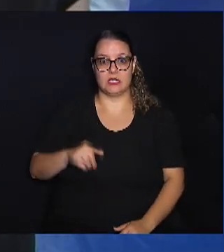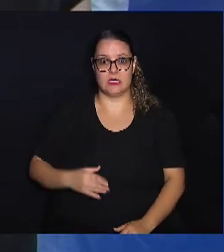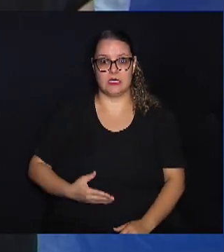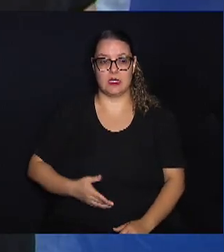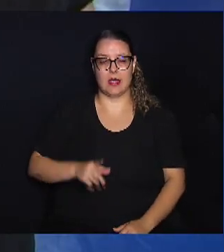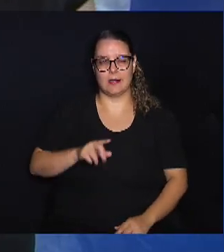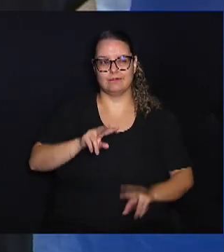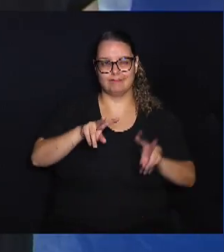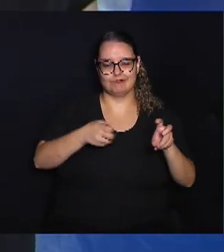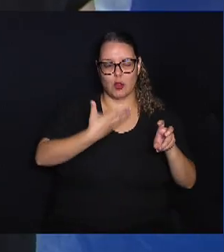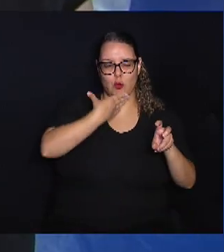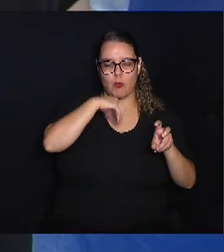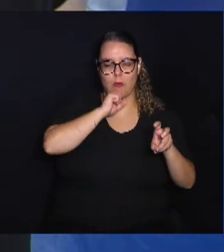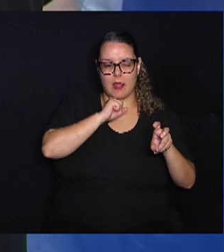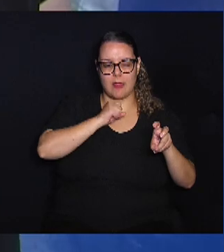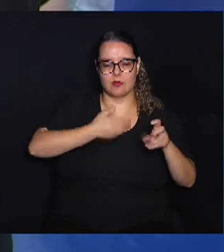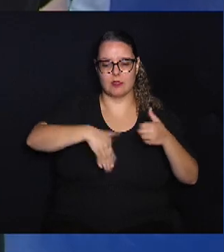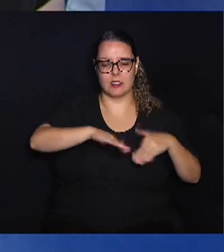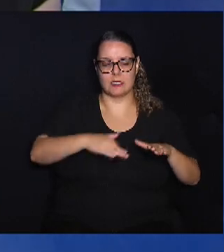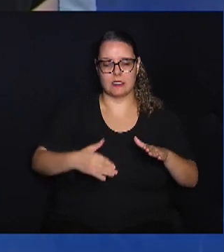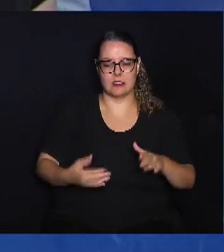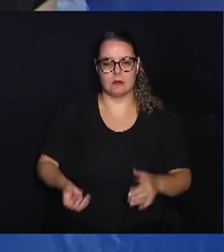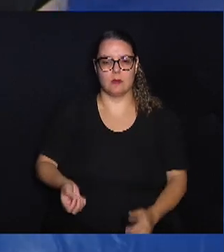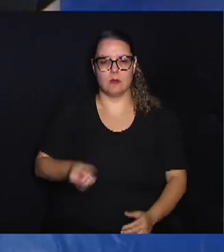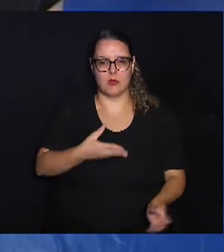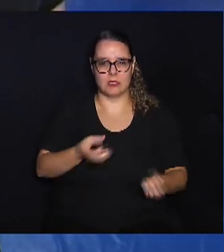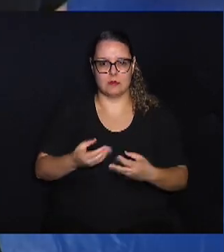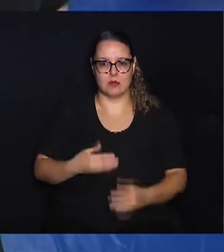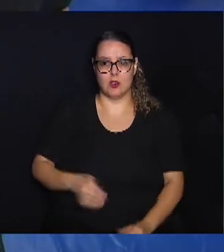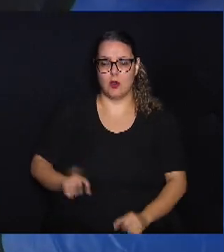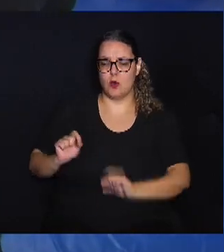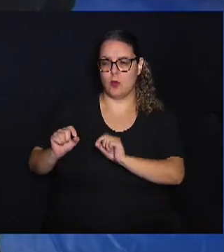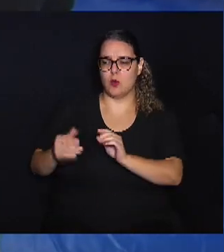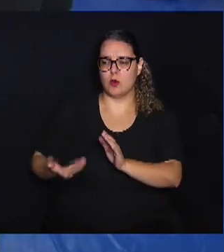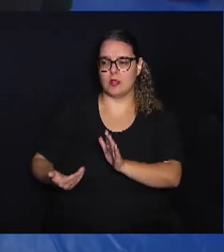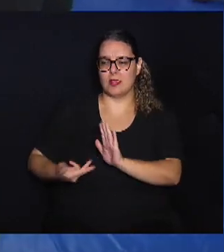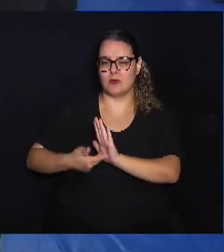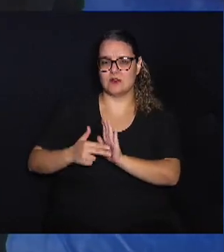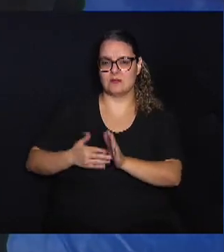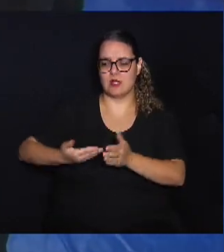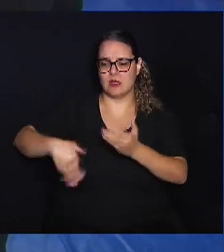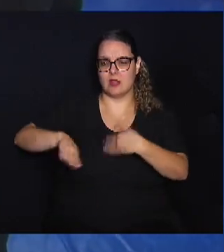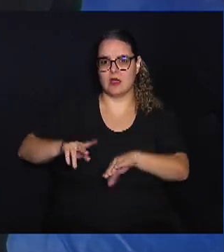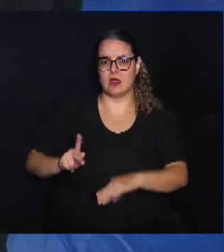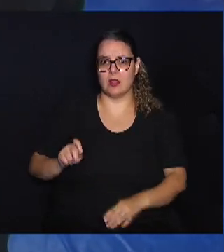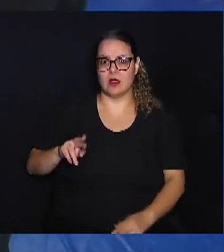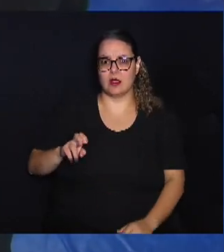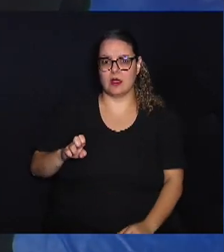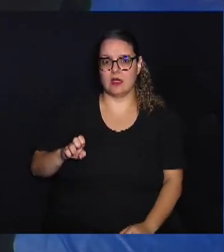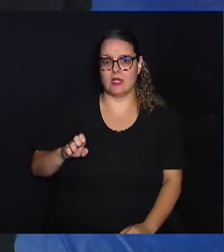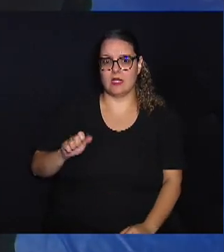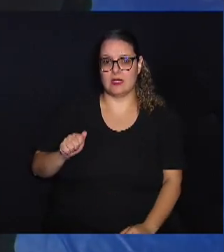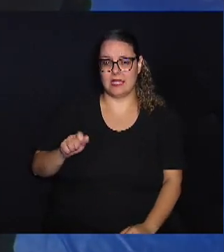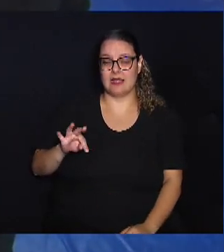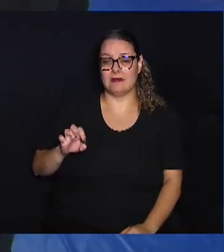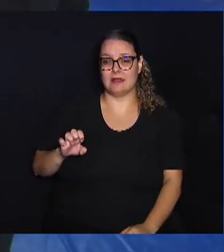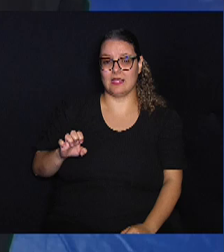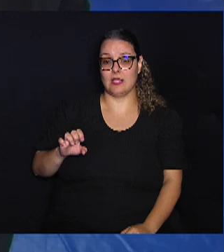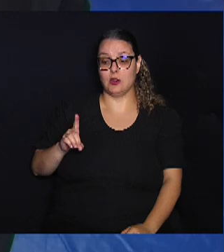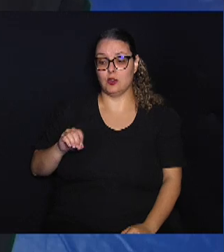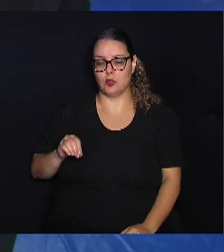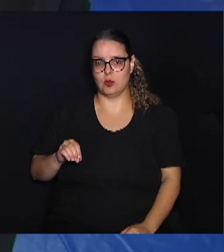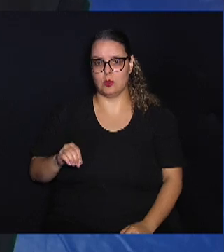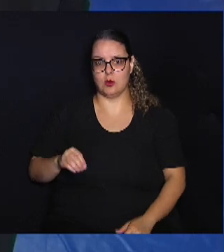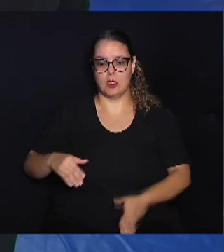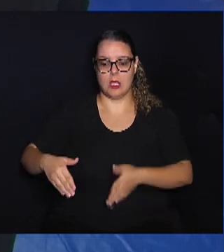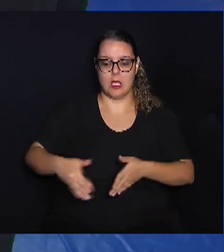que significa a palavra Karatê em japonês? O correto, o termo é Karate-do e é caminho das